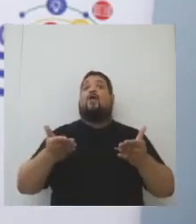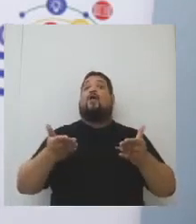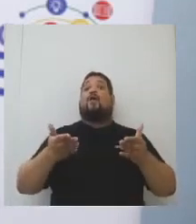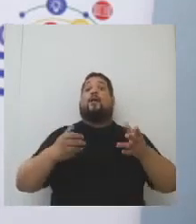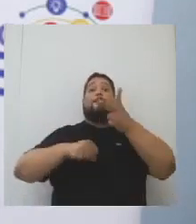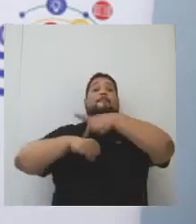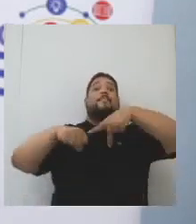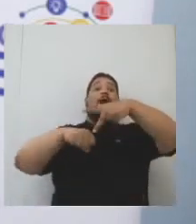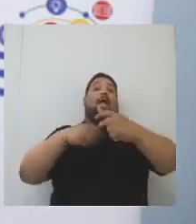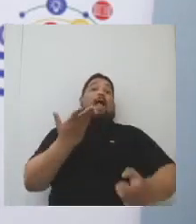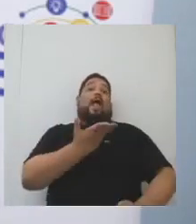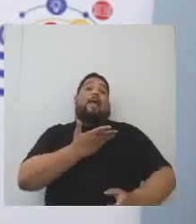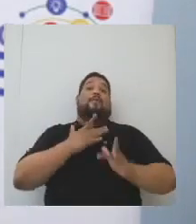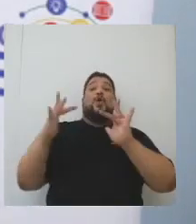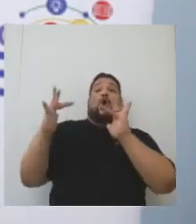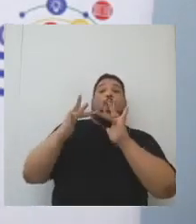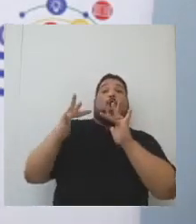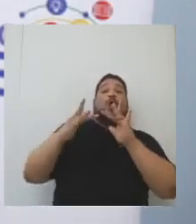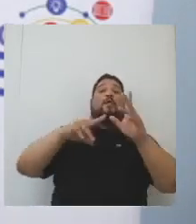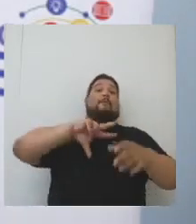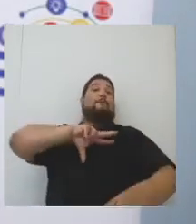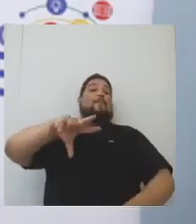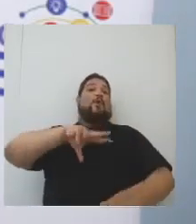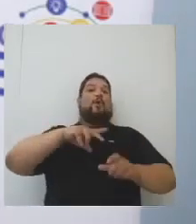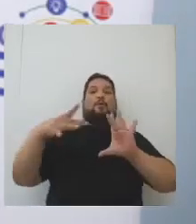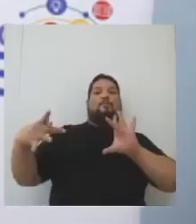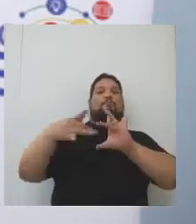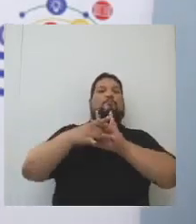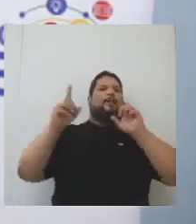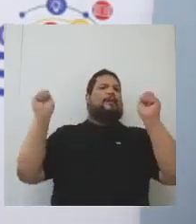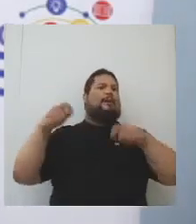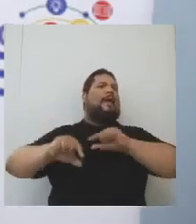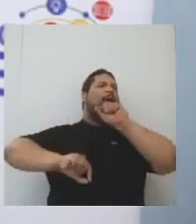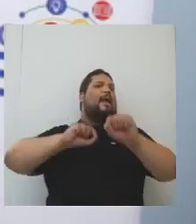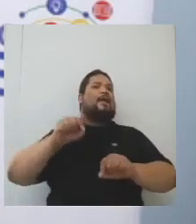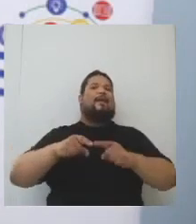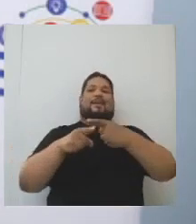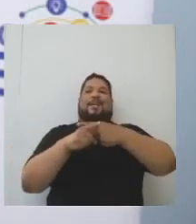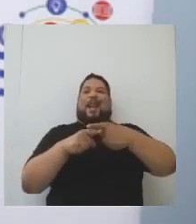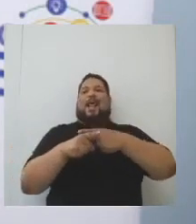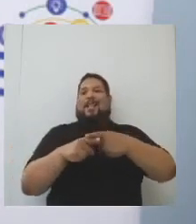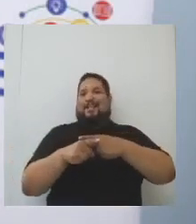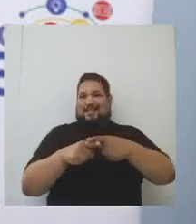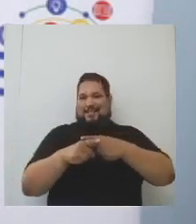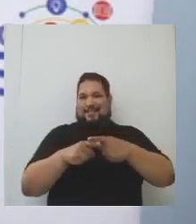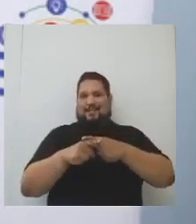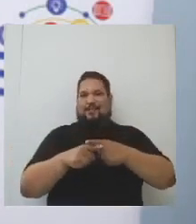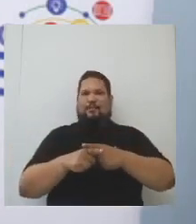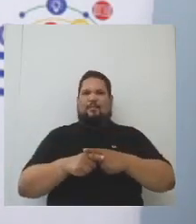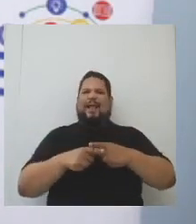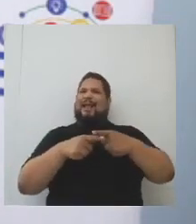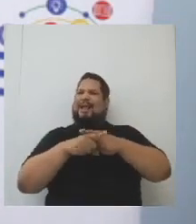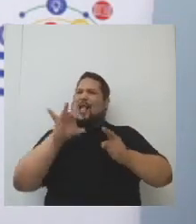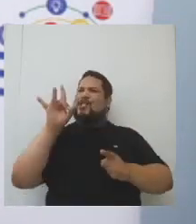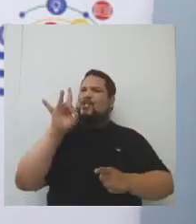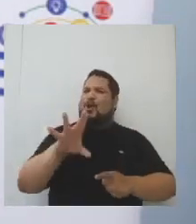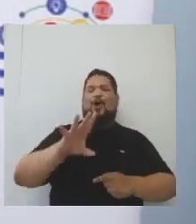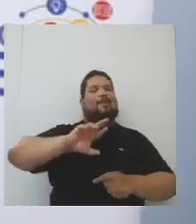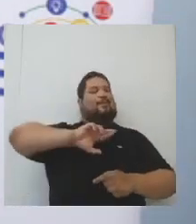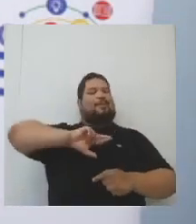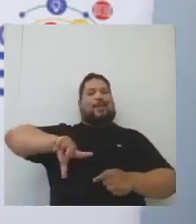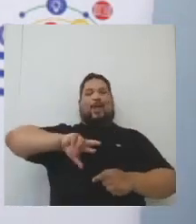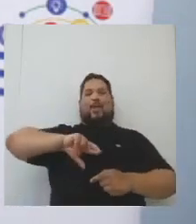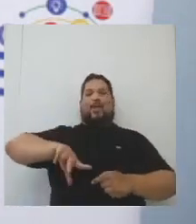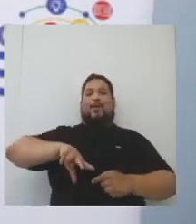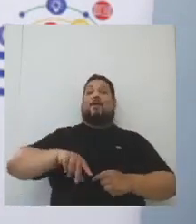nação amiga em que Portugal está mantendo relações comerciais? A Inglaterra. Mas não só os ingleses, né? Então não